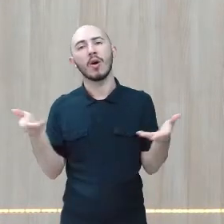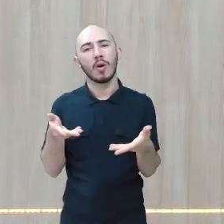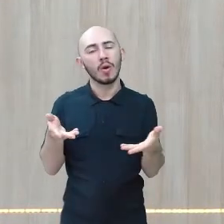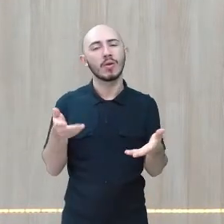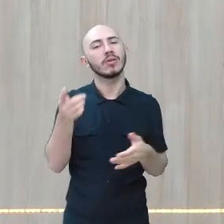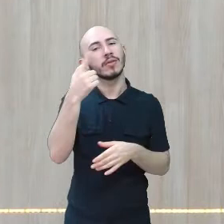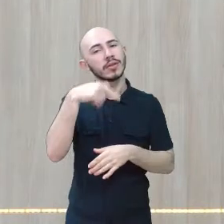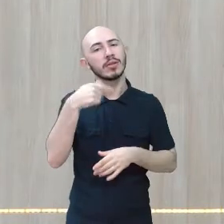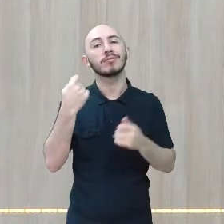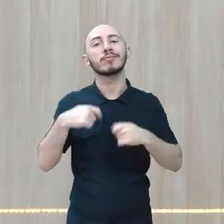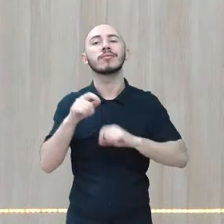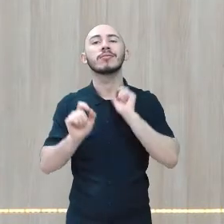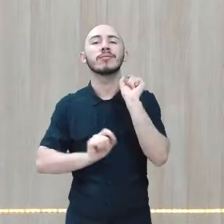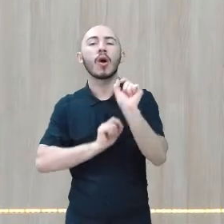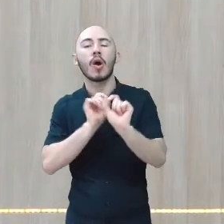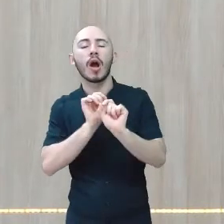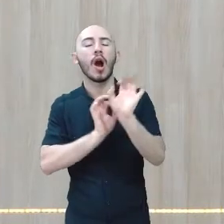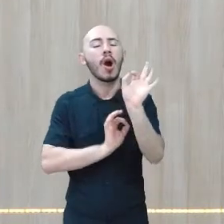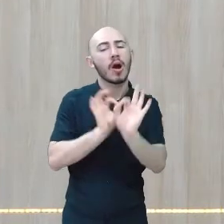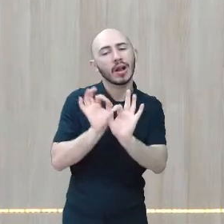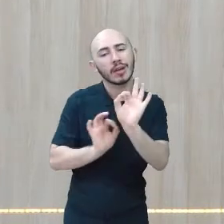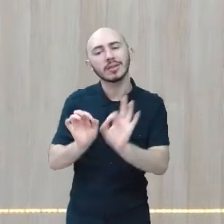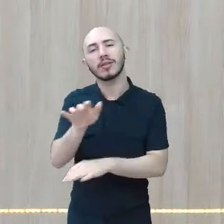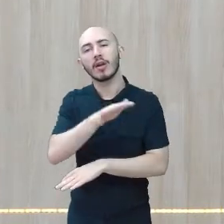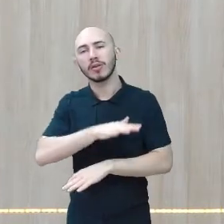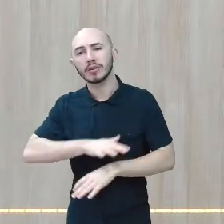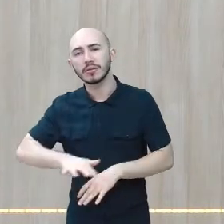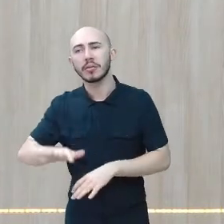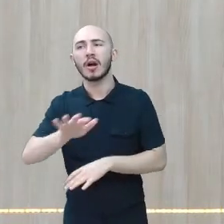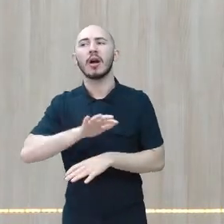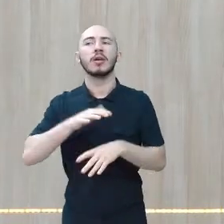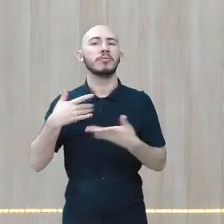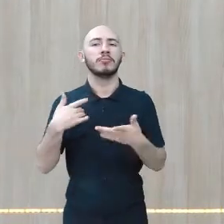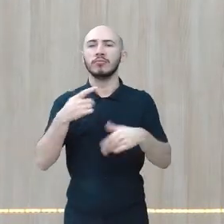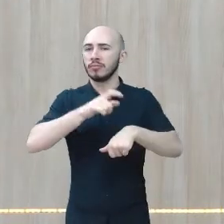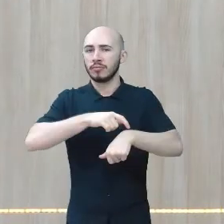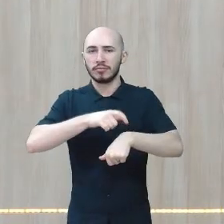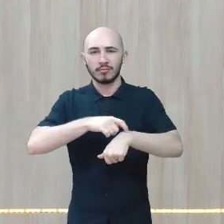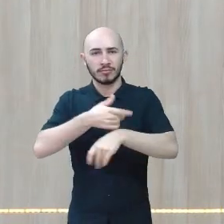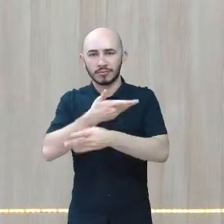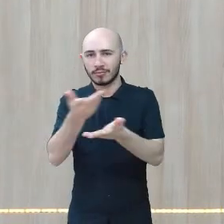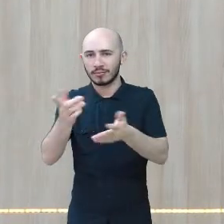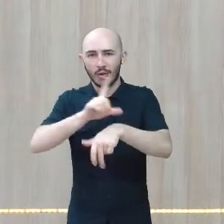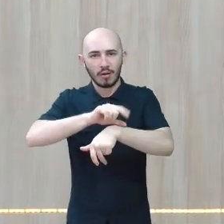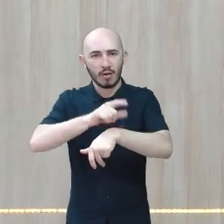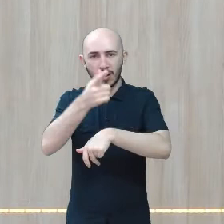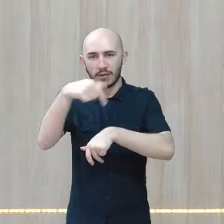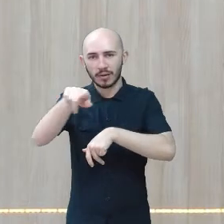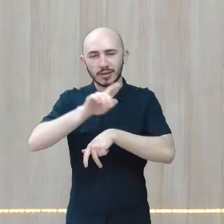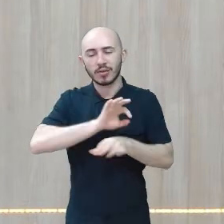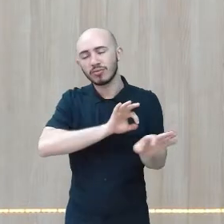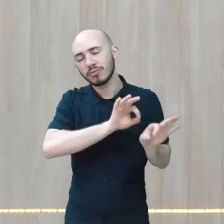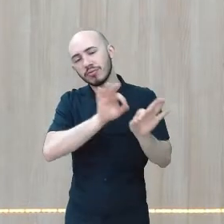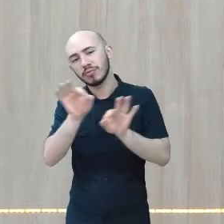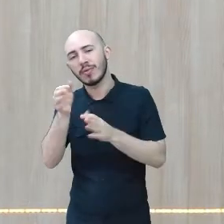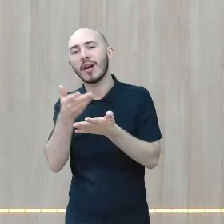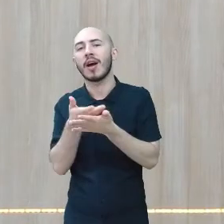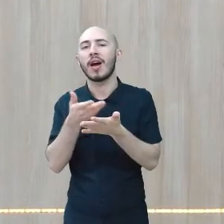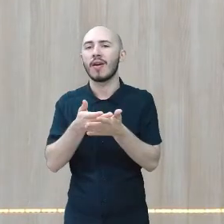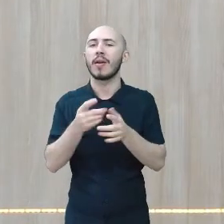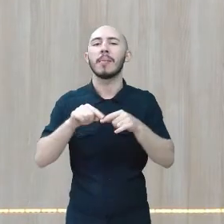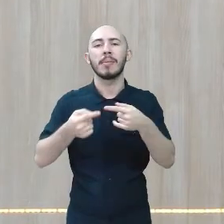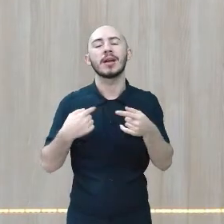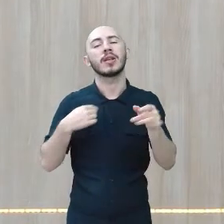vocês precisam aí organizar todo o espaço, independente do horário que vocês estão vendo esta aula,